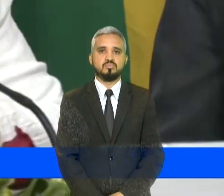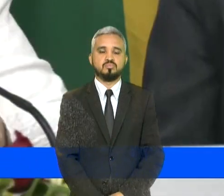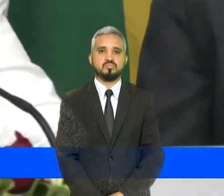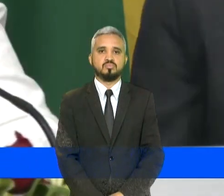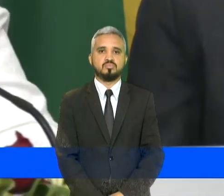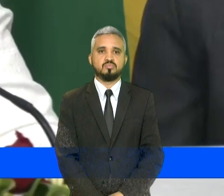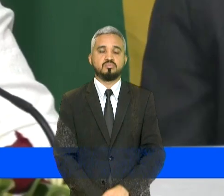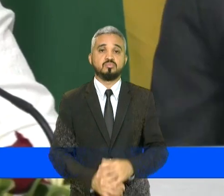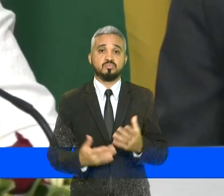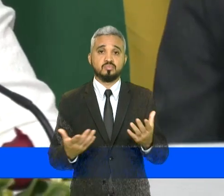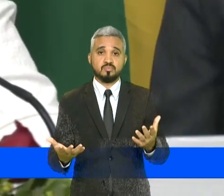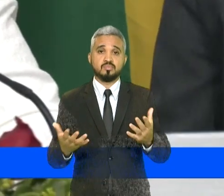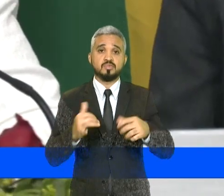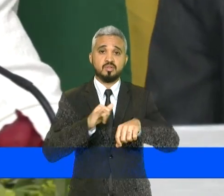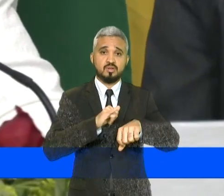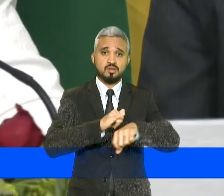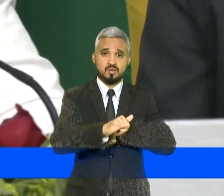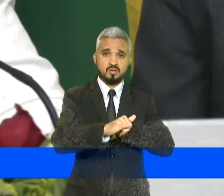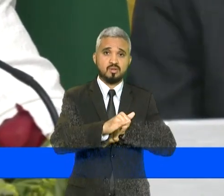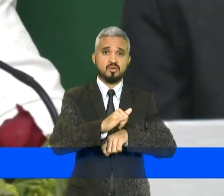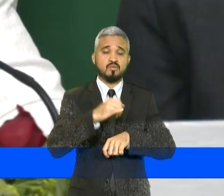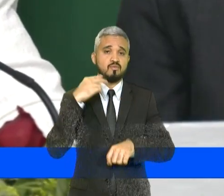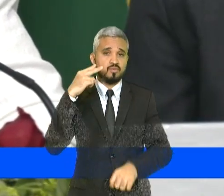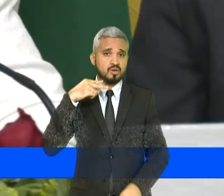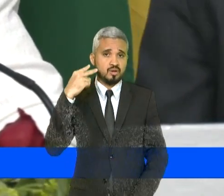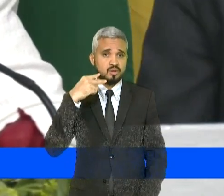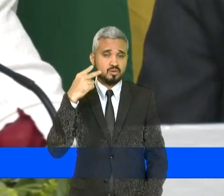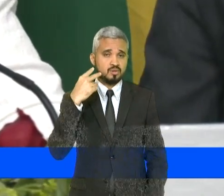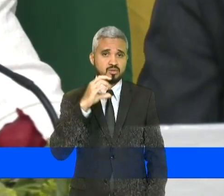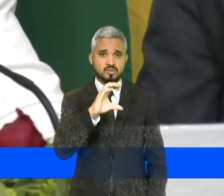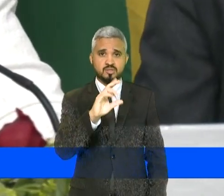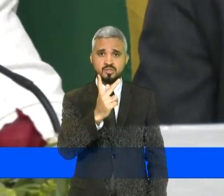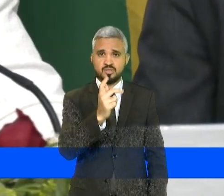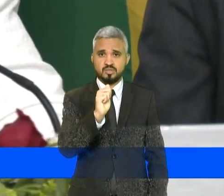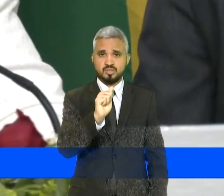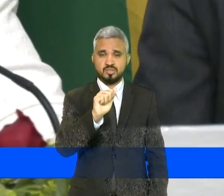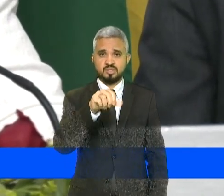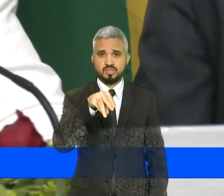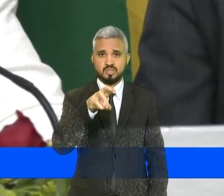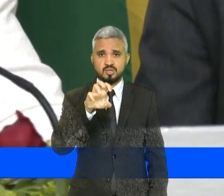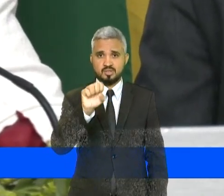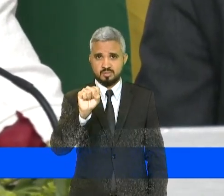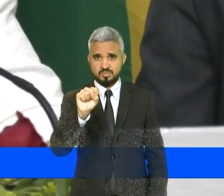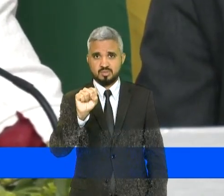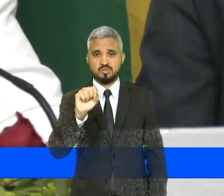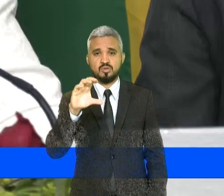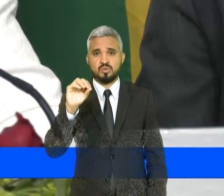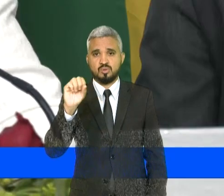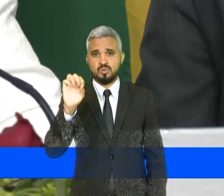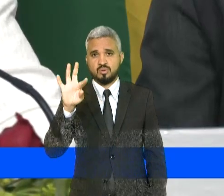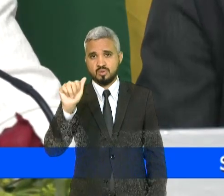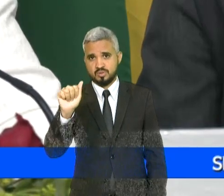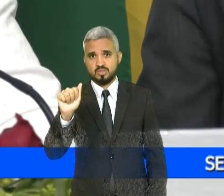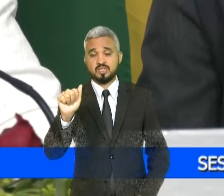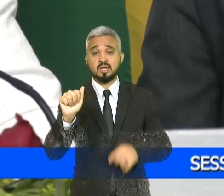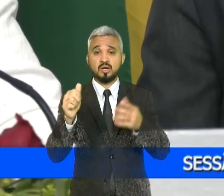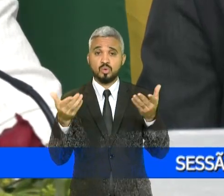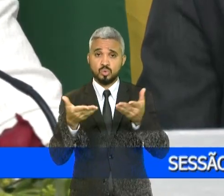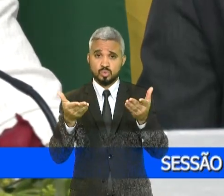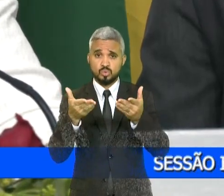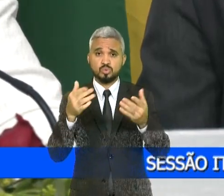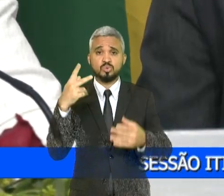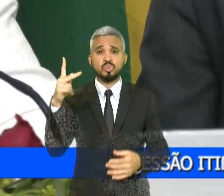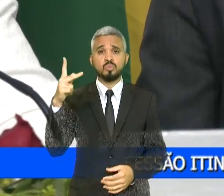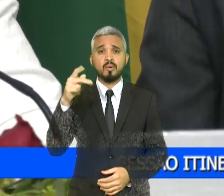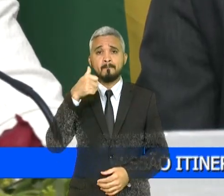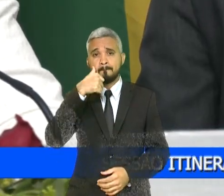Justificar a ausência do vereador Charles James Costa Sobrinho, que hoje teve o falecimento da sua